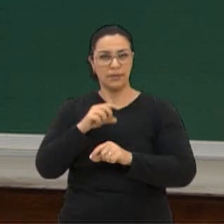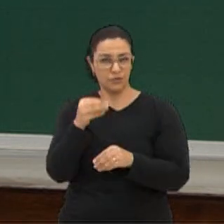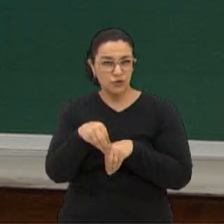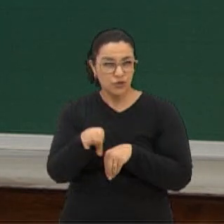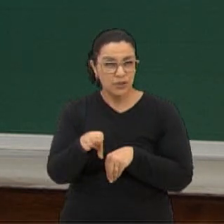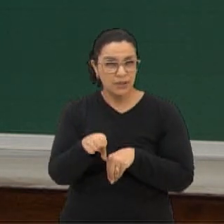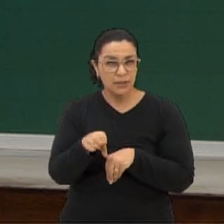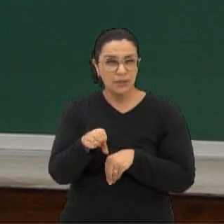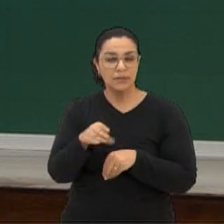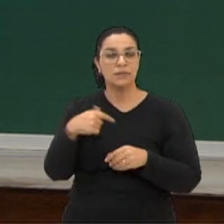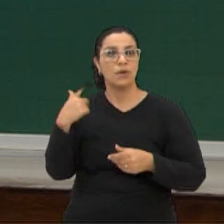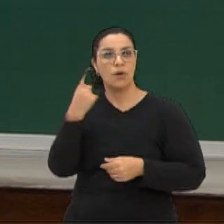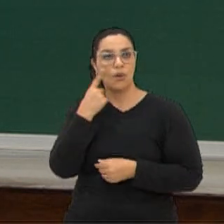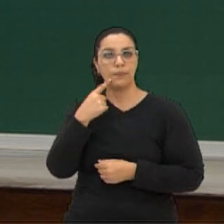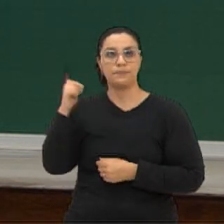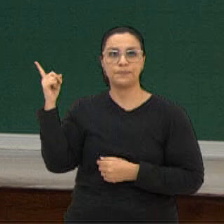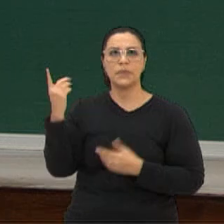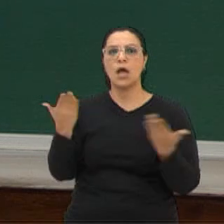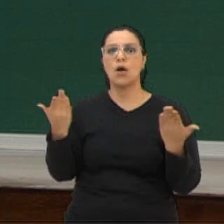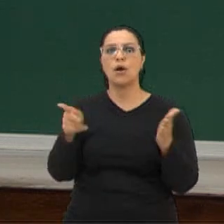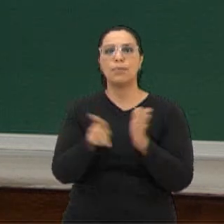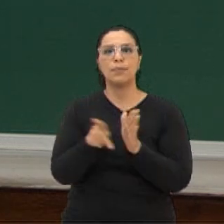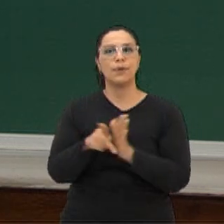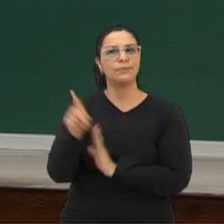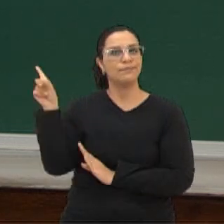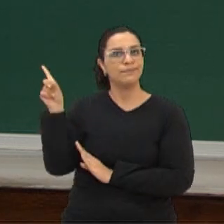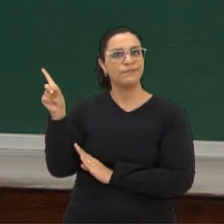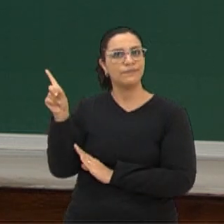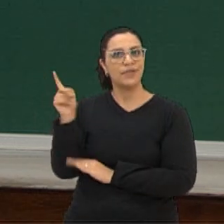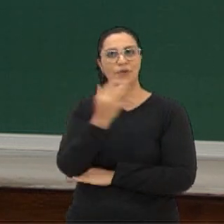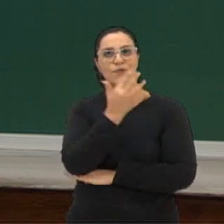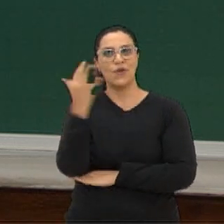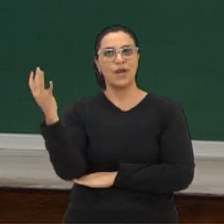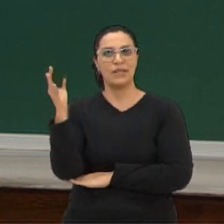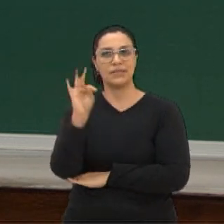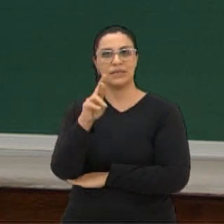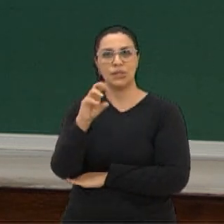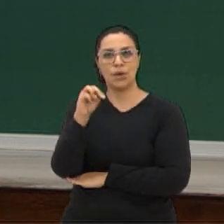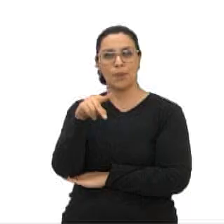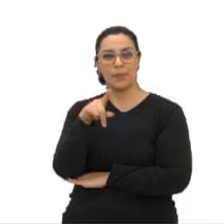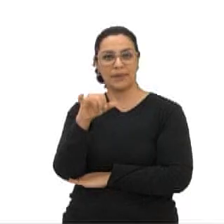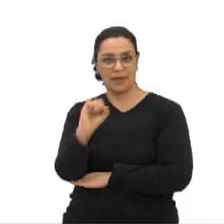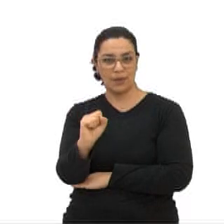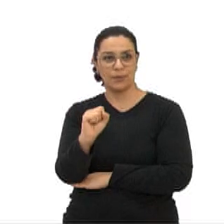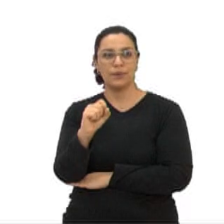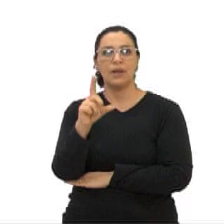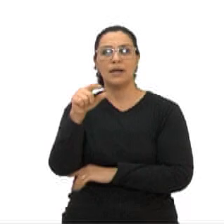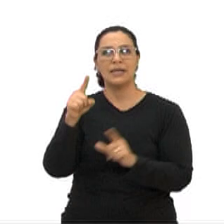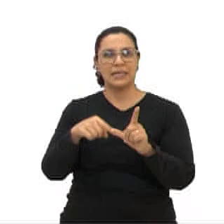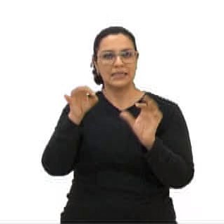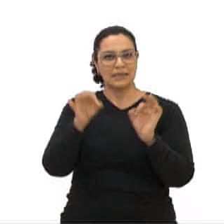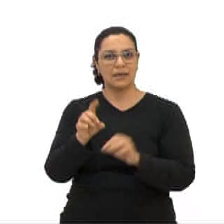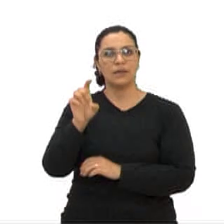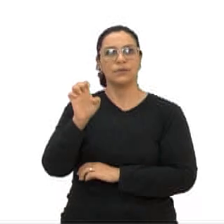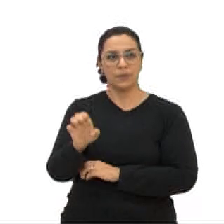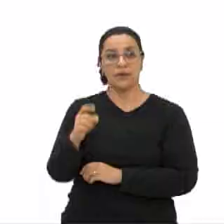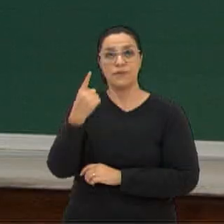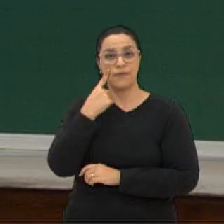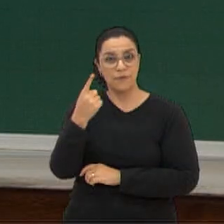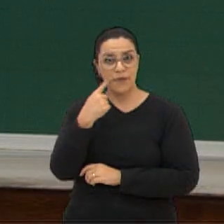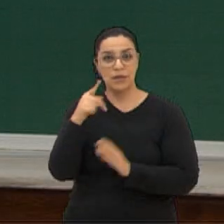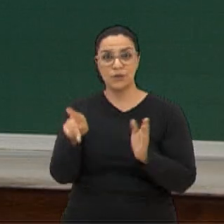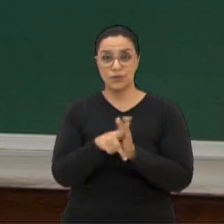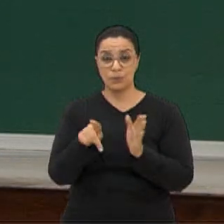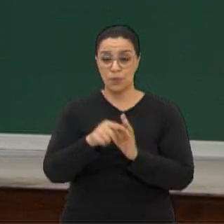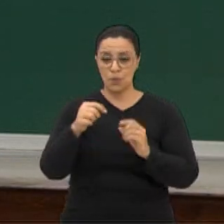dica? Trópico de Capricórnio. E aí, ó, floresta tropical, ó, que é a alternativa correta. Haja vista que a